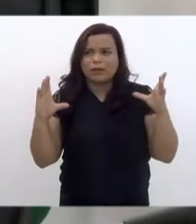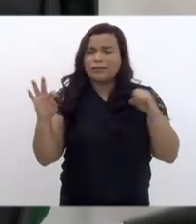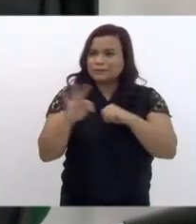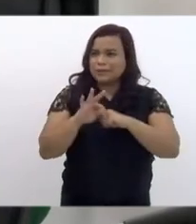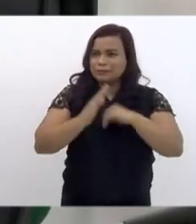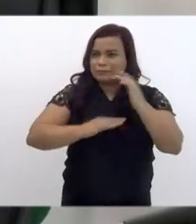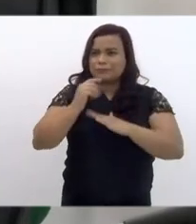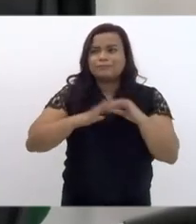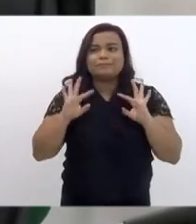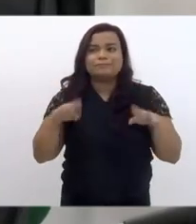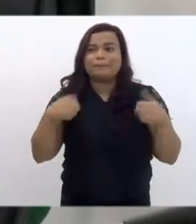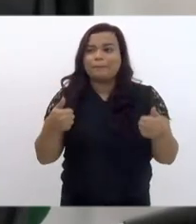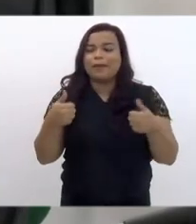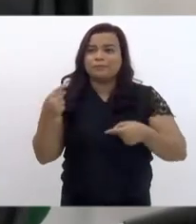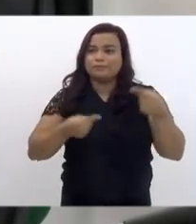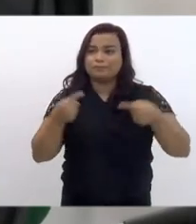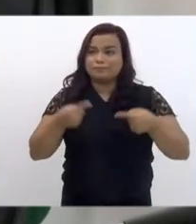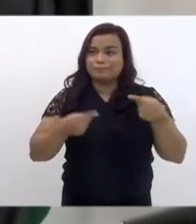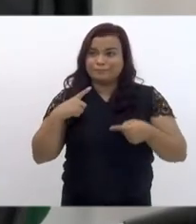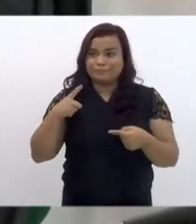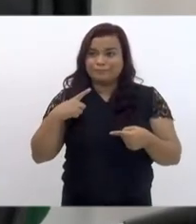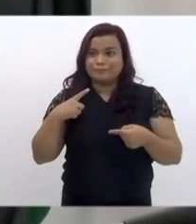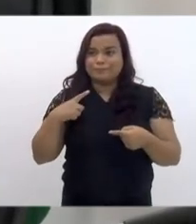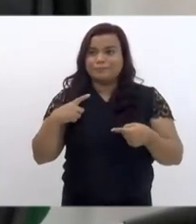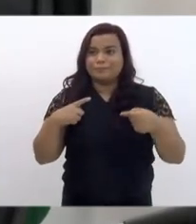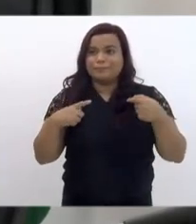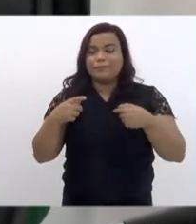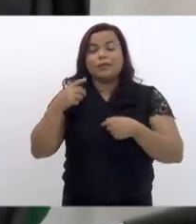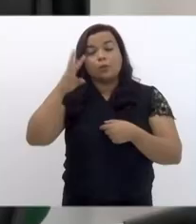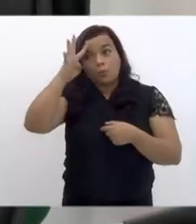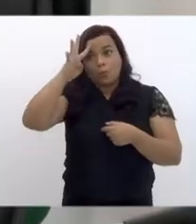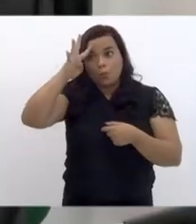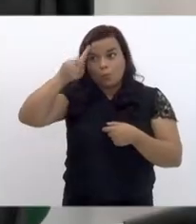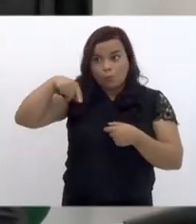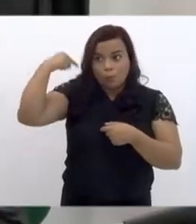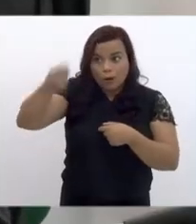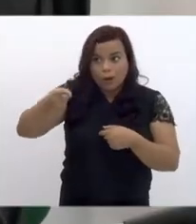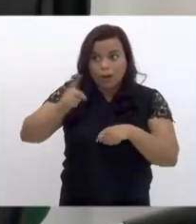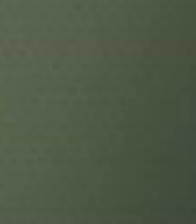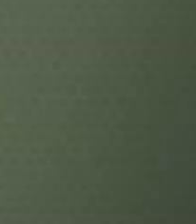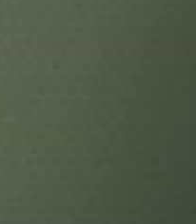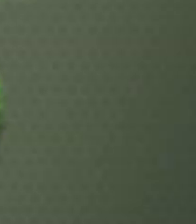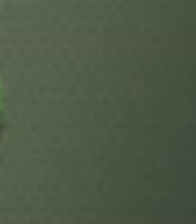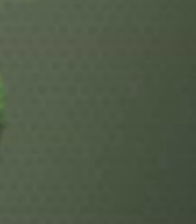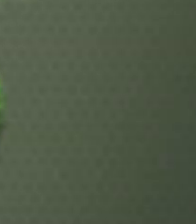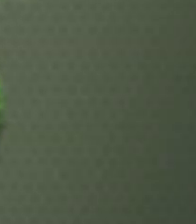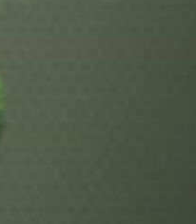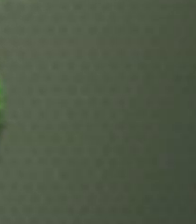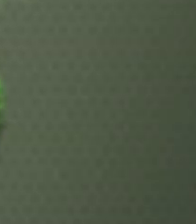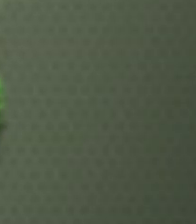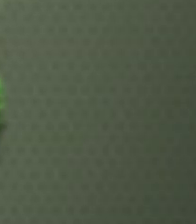enfim, o debate. Então, 11 horas, quarta-feira que vem, mantemos a nossa reunião. Está encerrada.